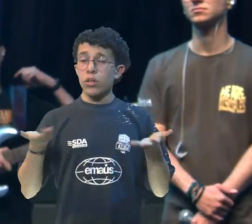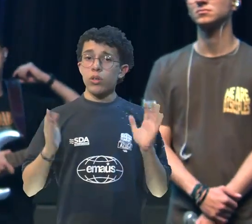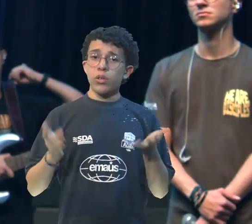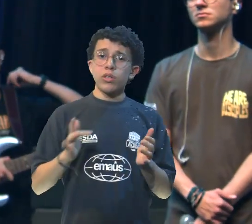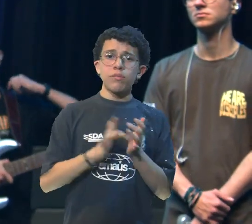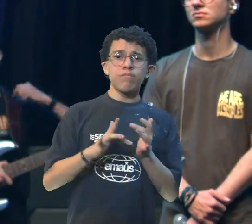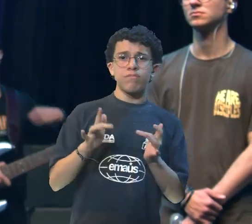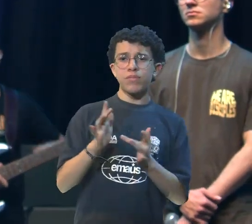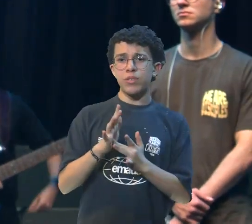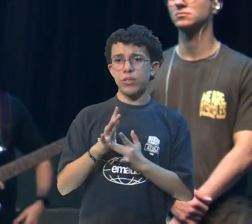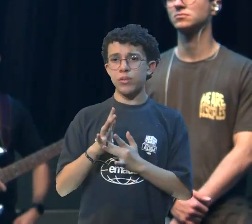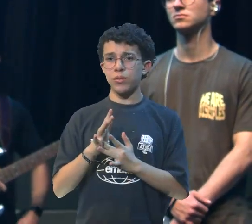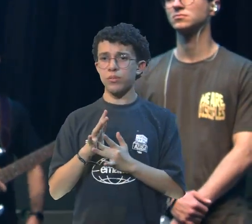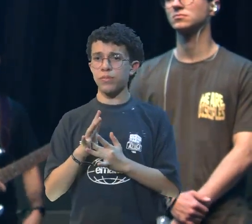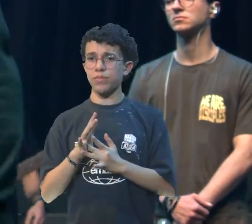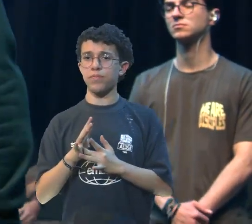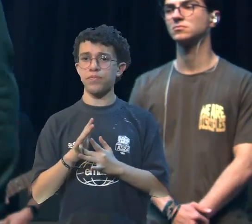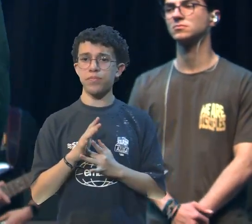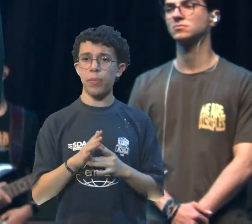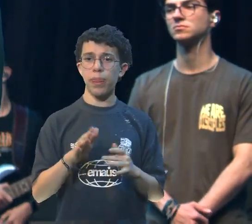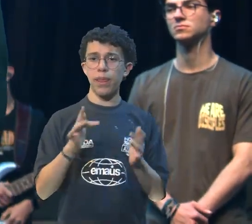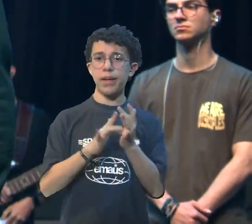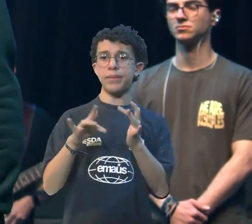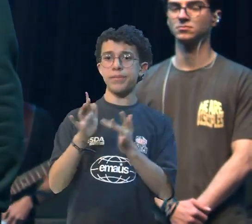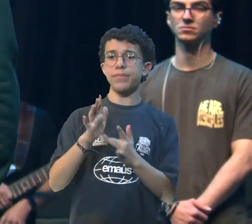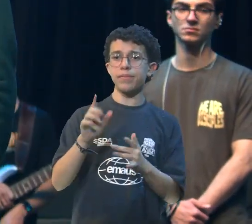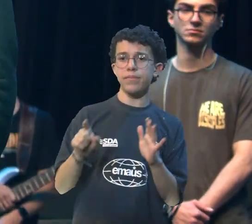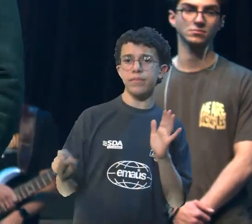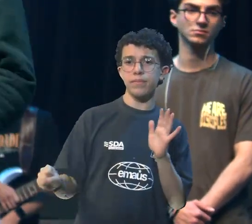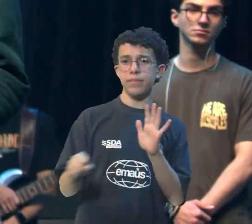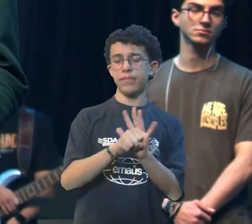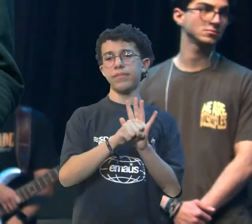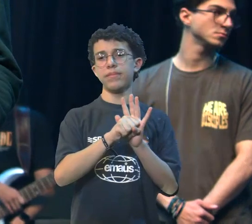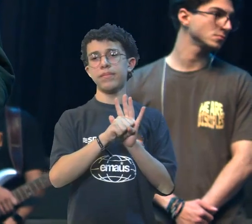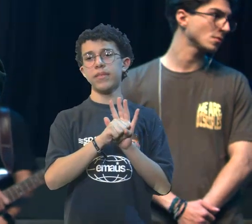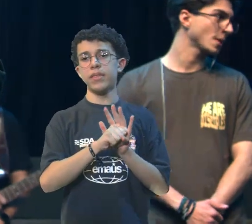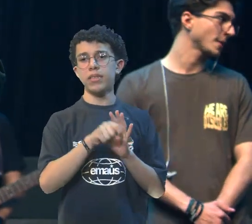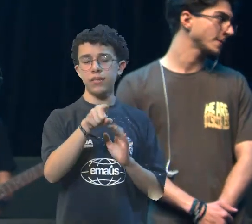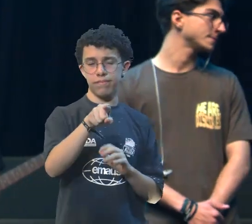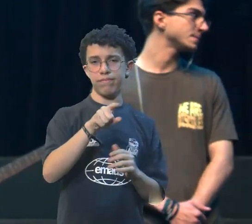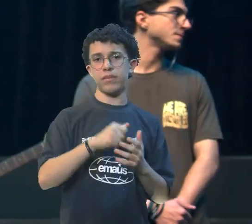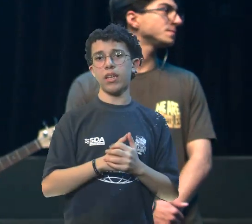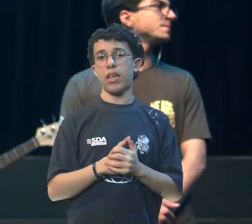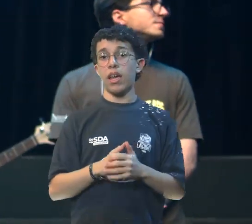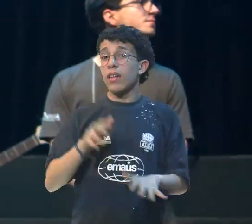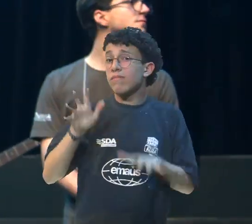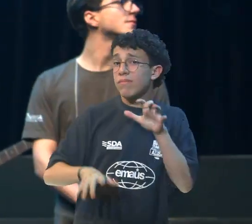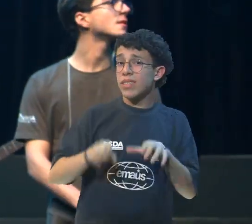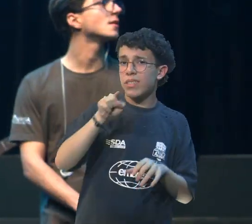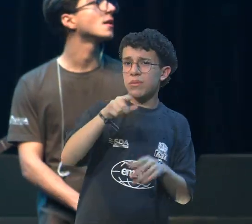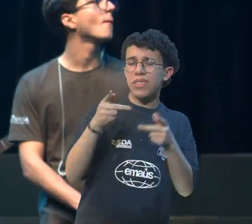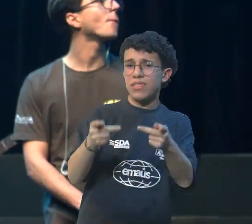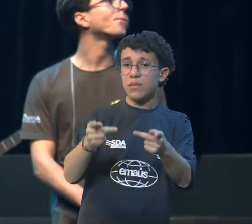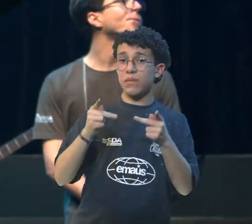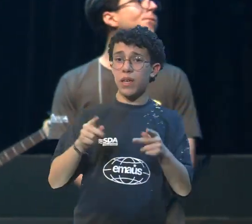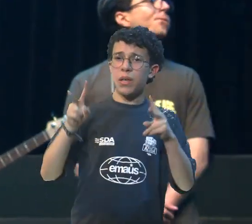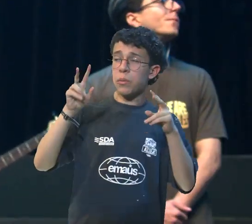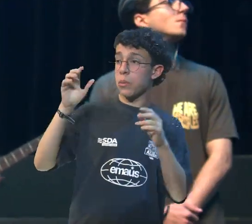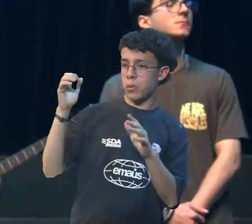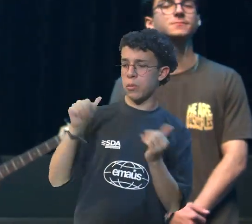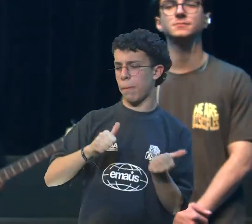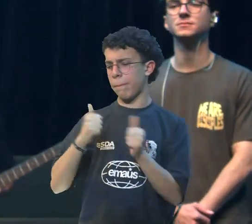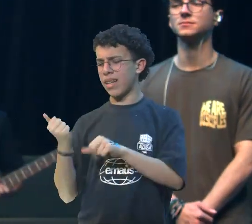Hoje Jesus marcou esse encontro com você. Talvez você veio aqui para a igreja para ver o batismo de